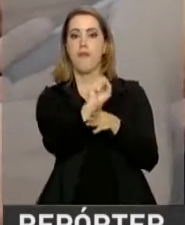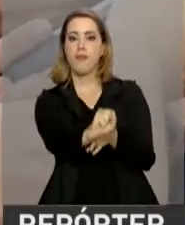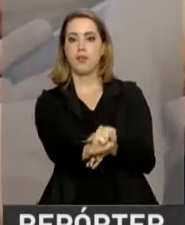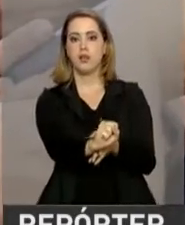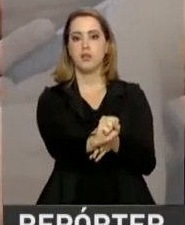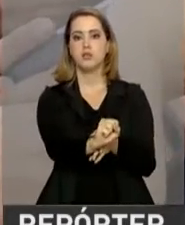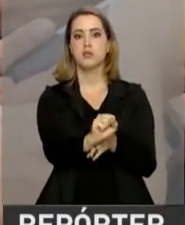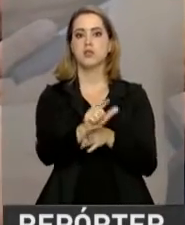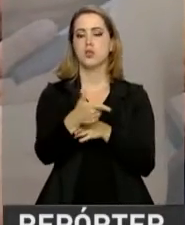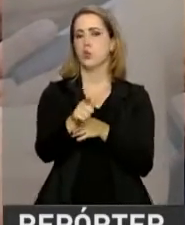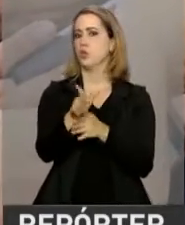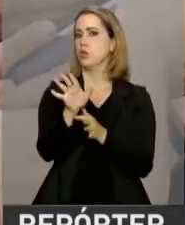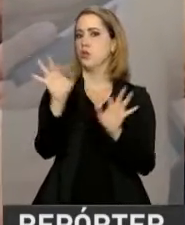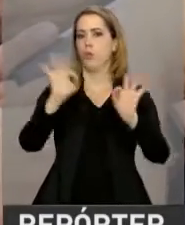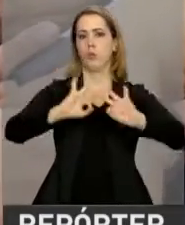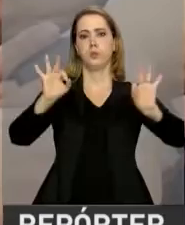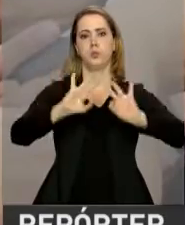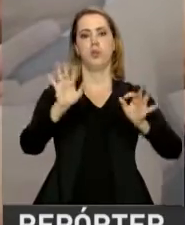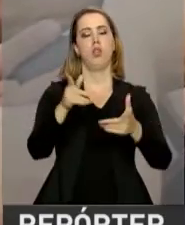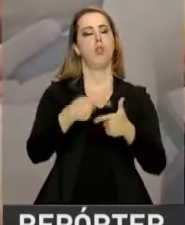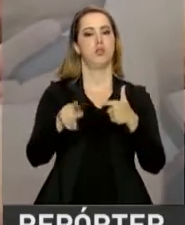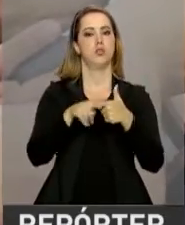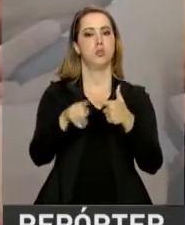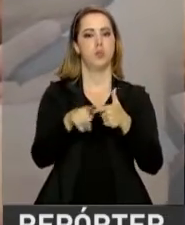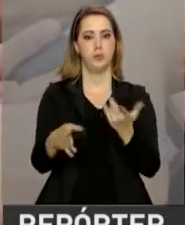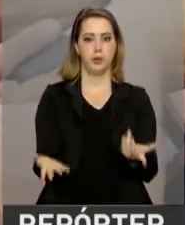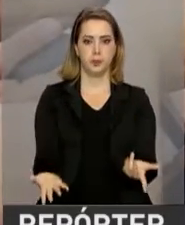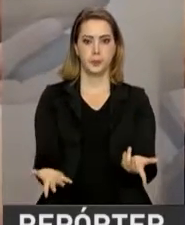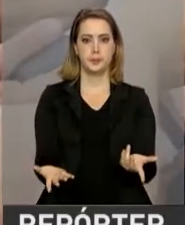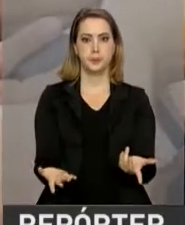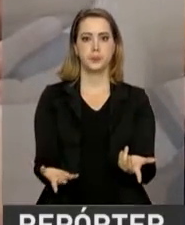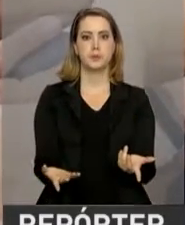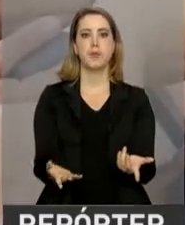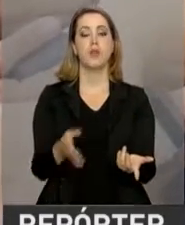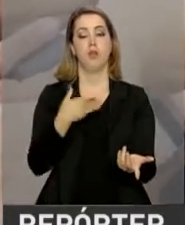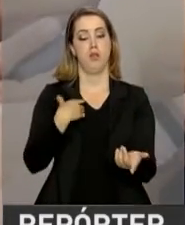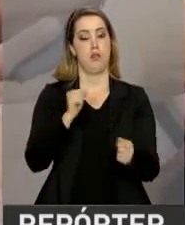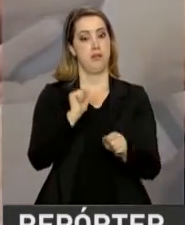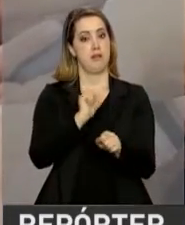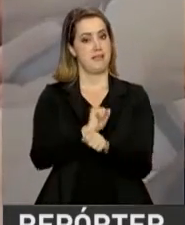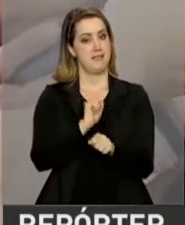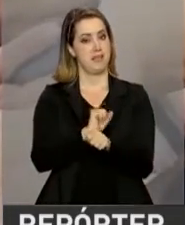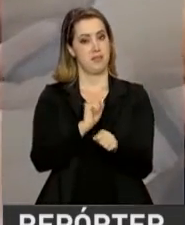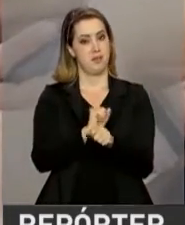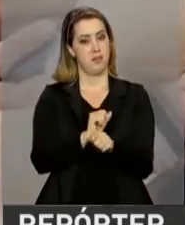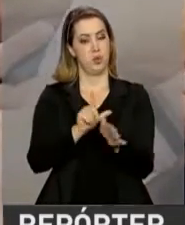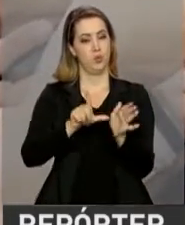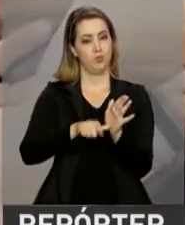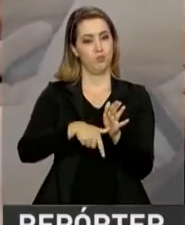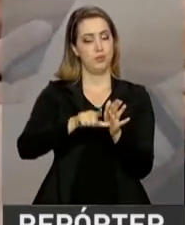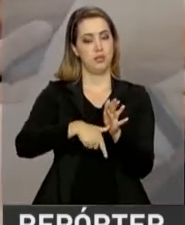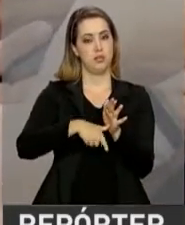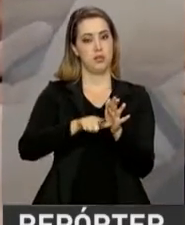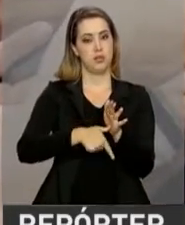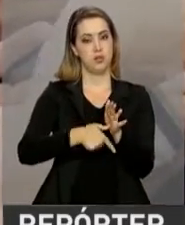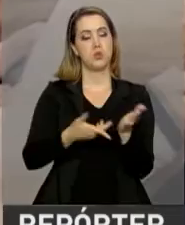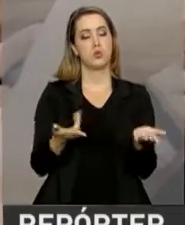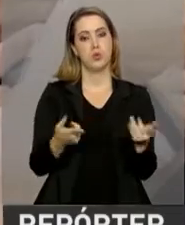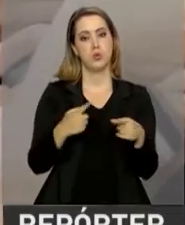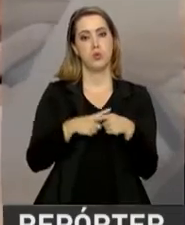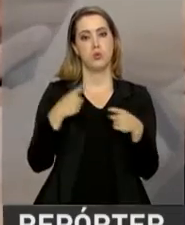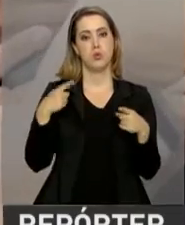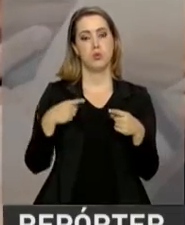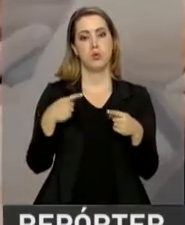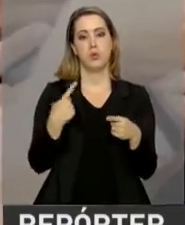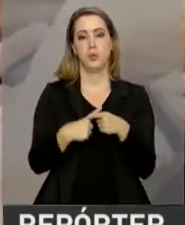eles não terão nenhum prejuízo é o retardamento atraso provocado pelo fato de que